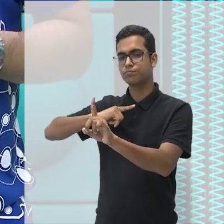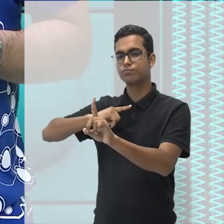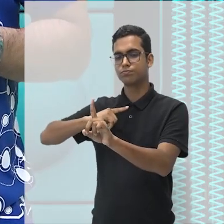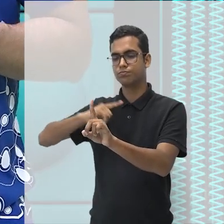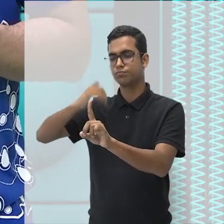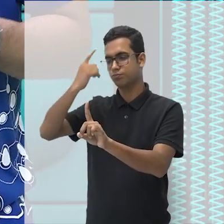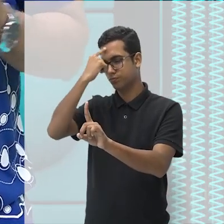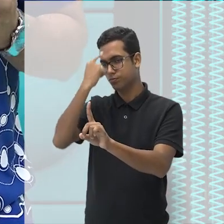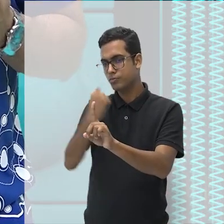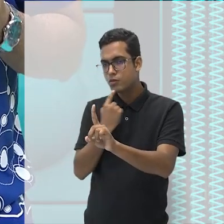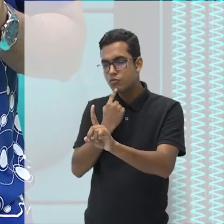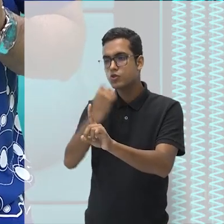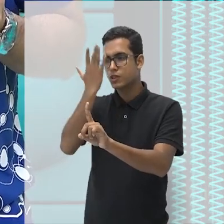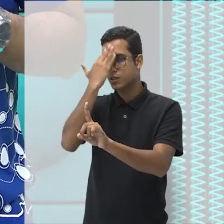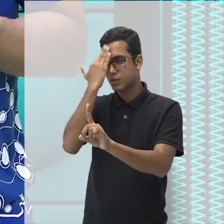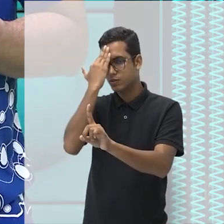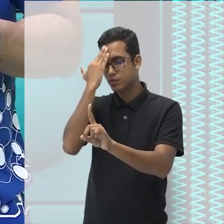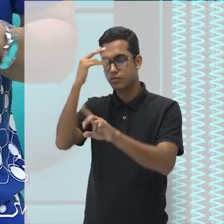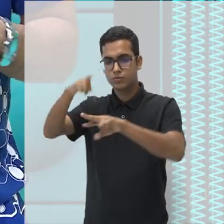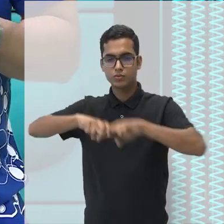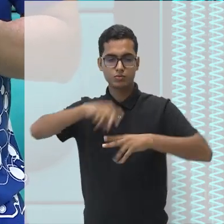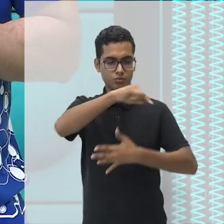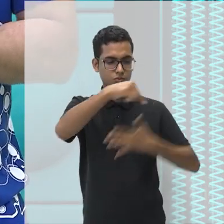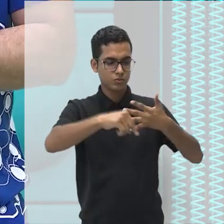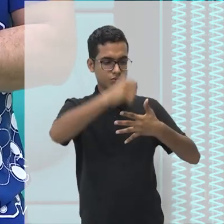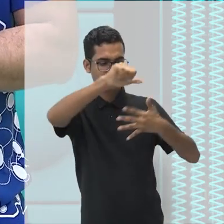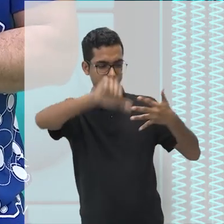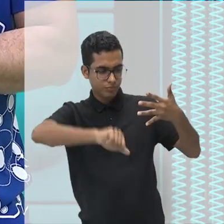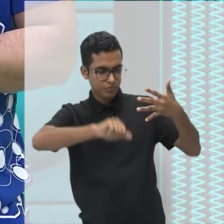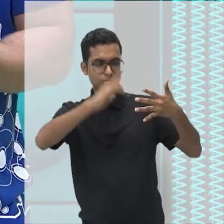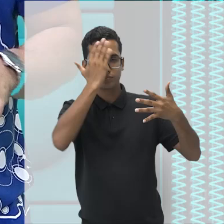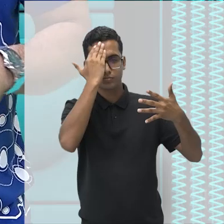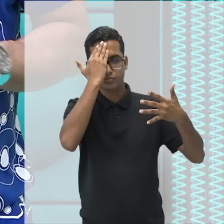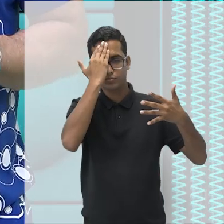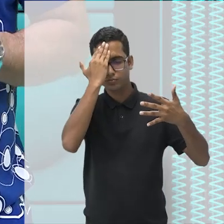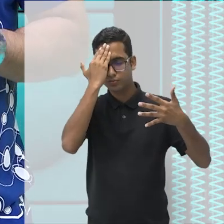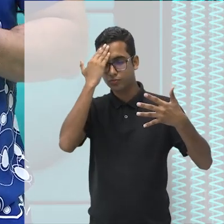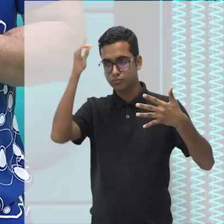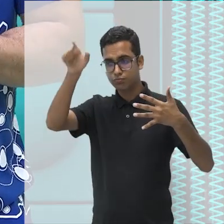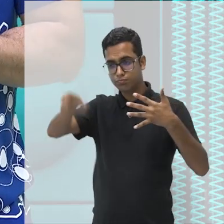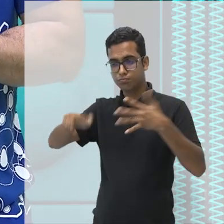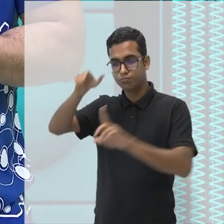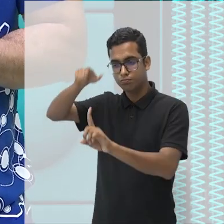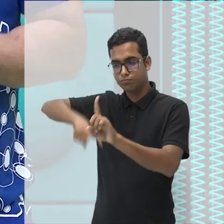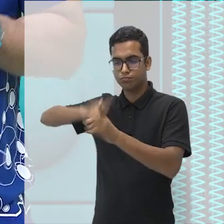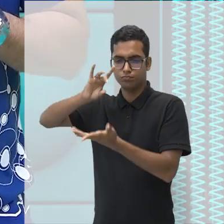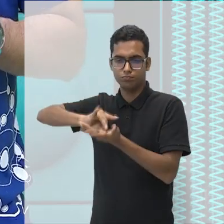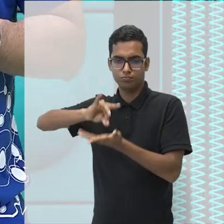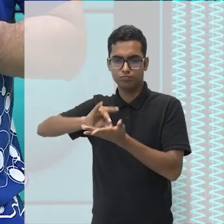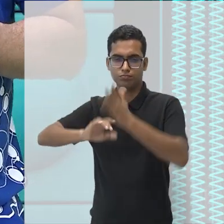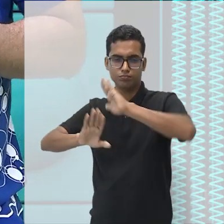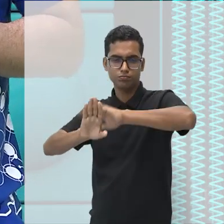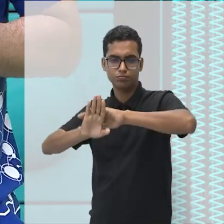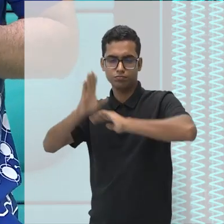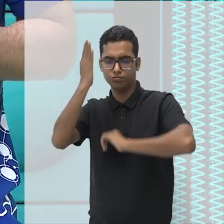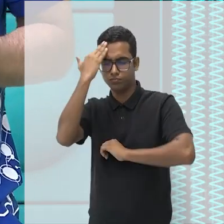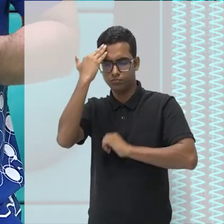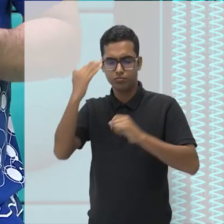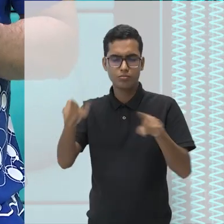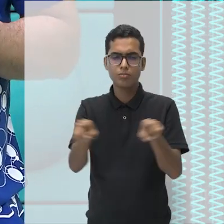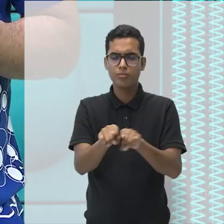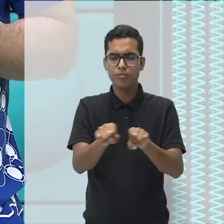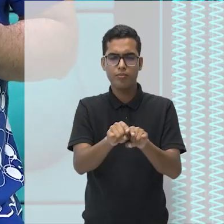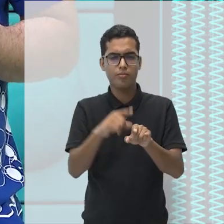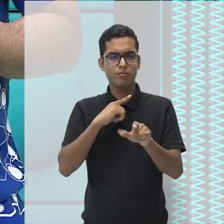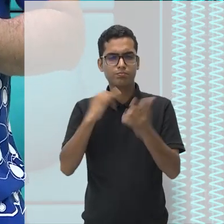você? Através desses aspectos analisados, a gente consegue ter uma ideia de quem é esse indivíduo. Agora eu vou mostrar para vocês